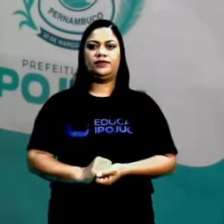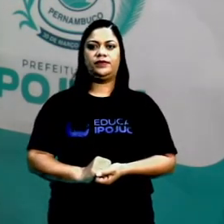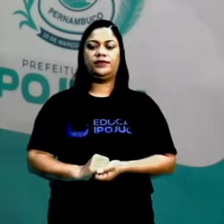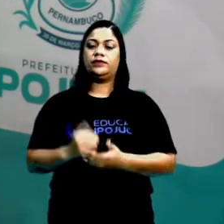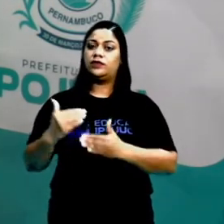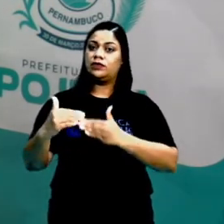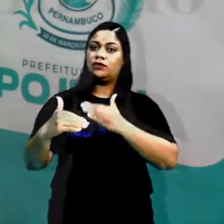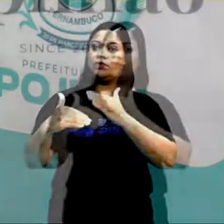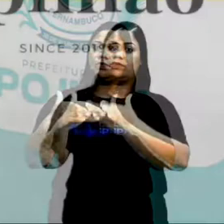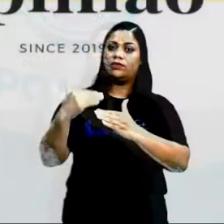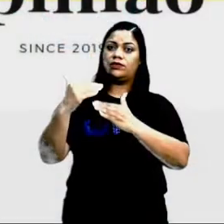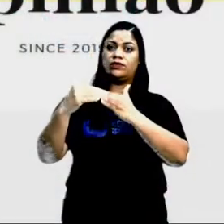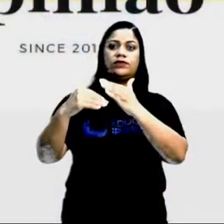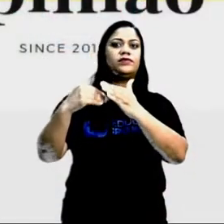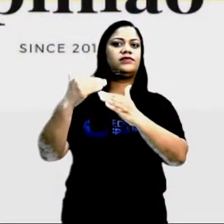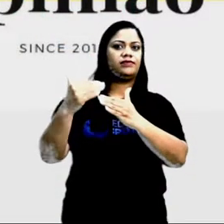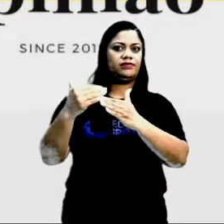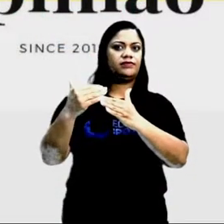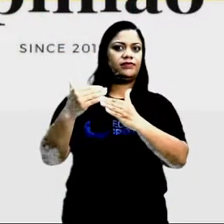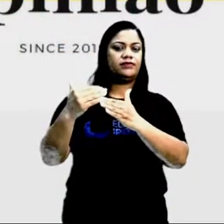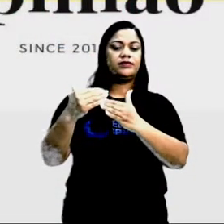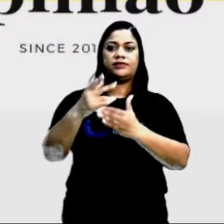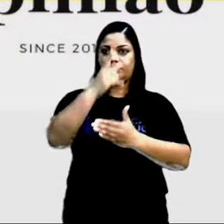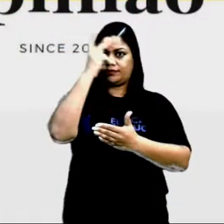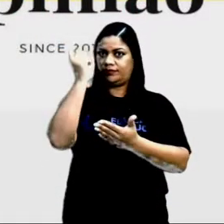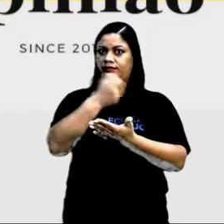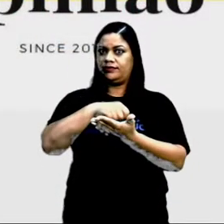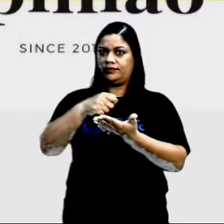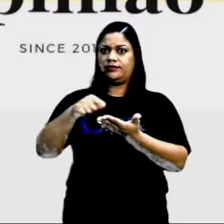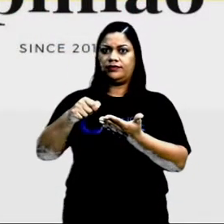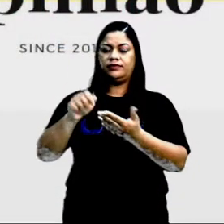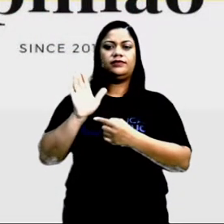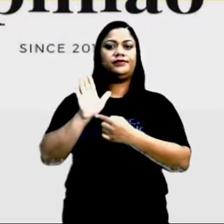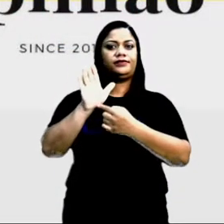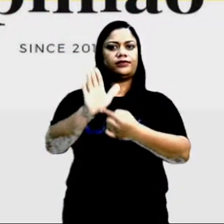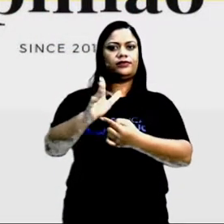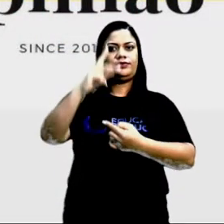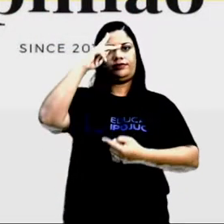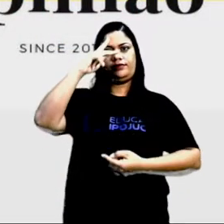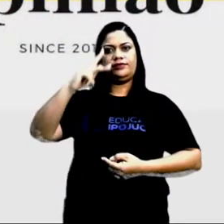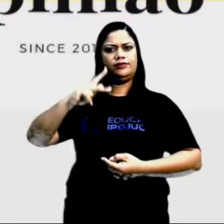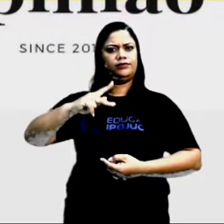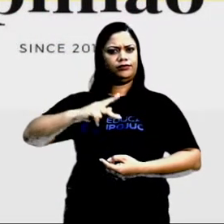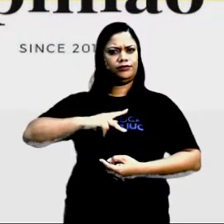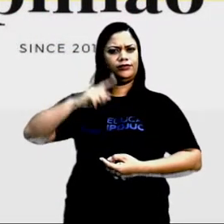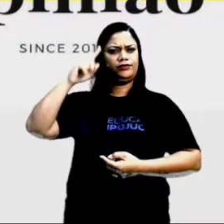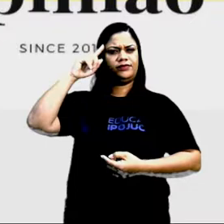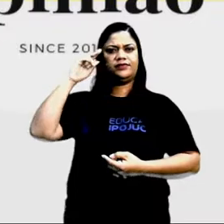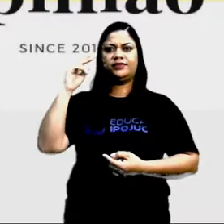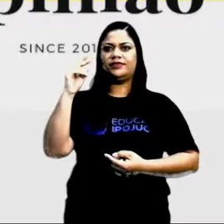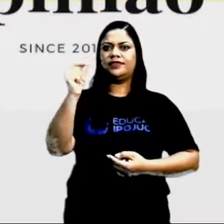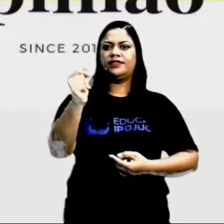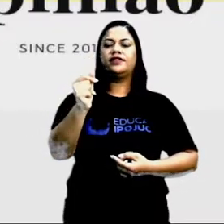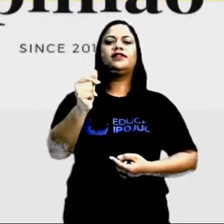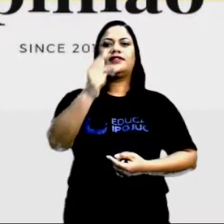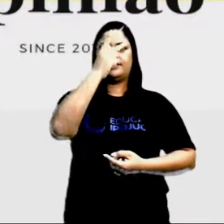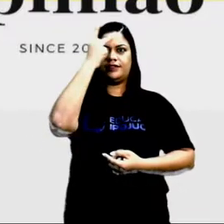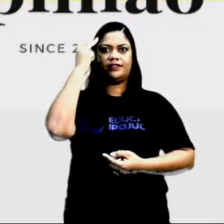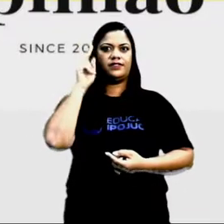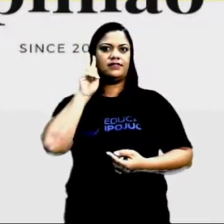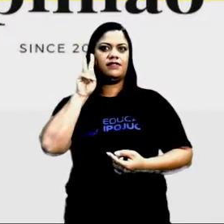O desenvolvimento é onde o autor expõe as suas ideias para tentar convencer o leitor